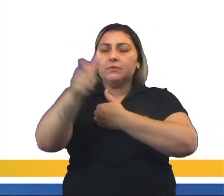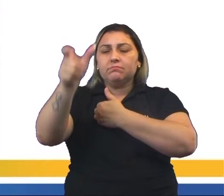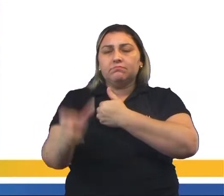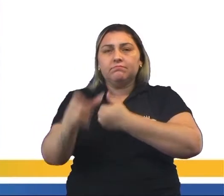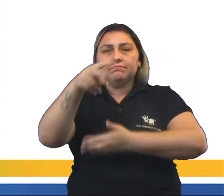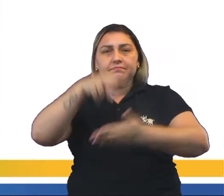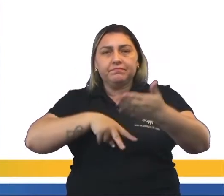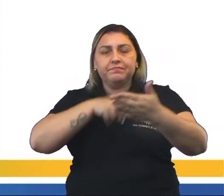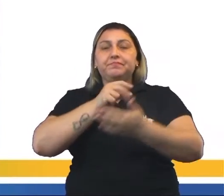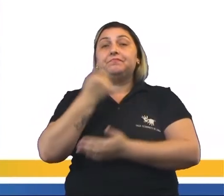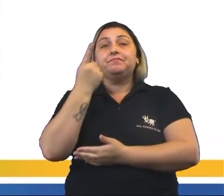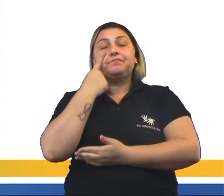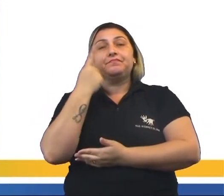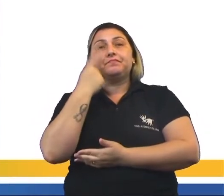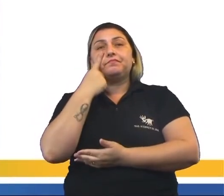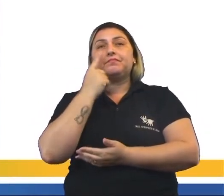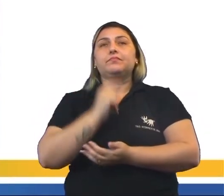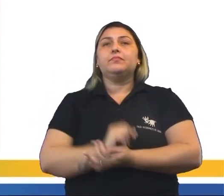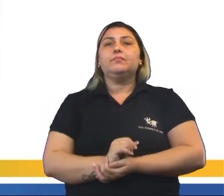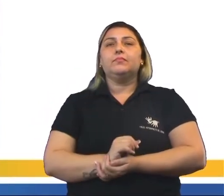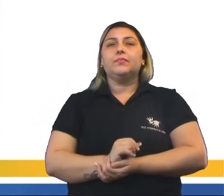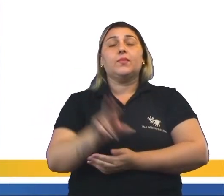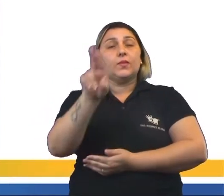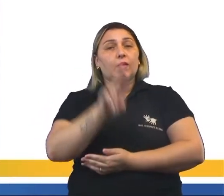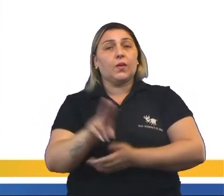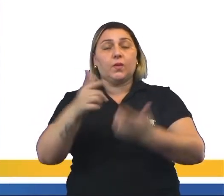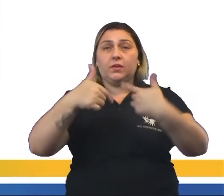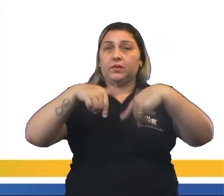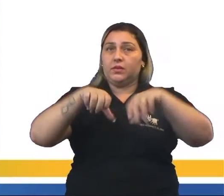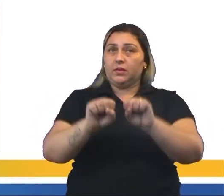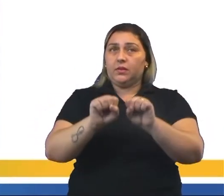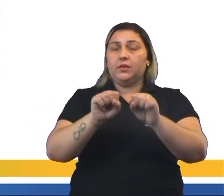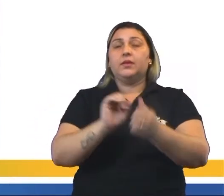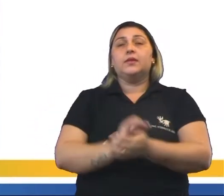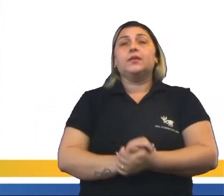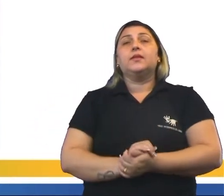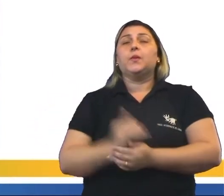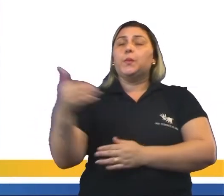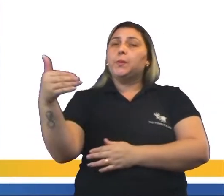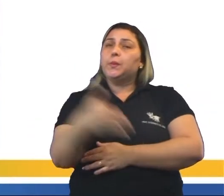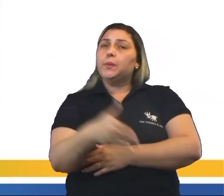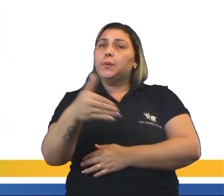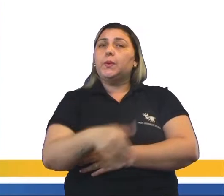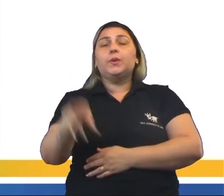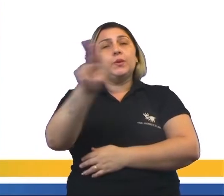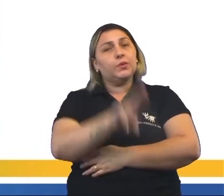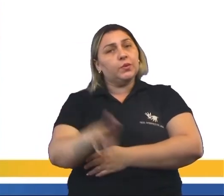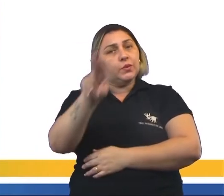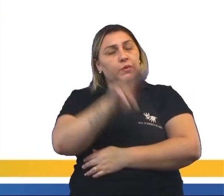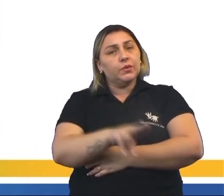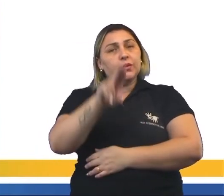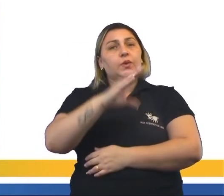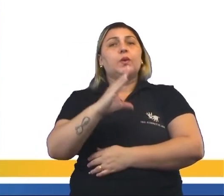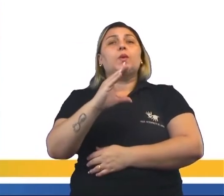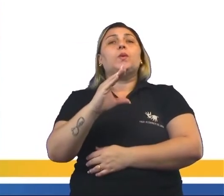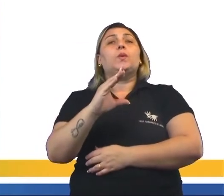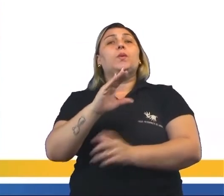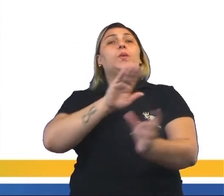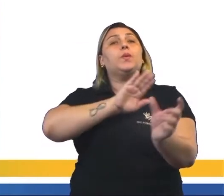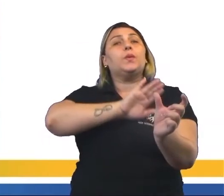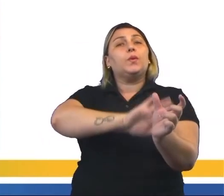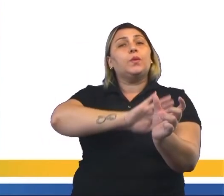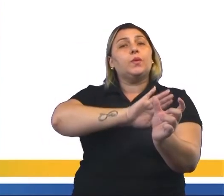leitor. Vejam, como eu falei para vocês, o uso da linguagem. É bem frequente o uso da linguagem conotativa,